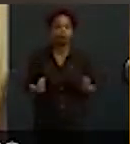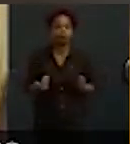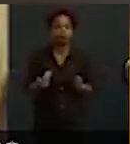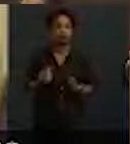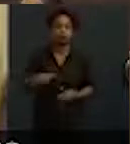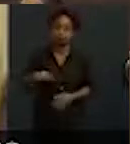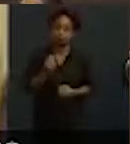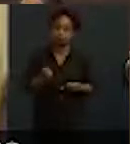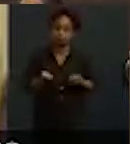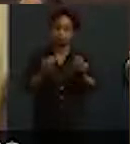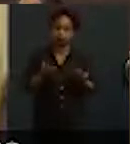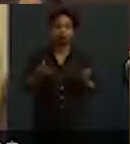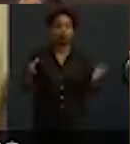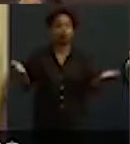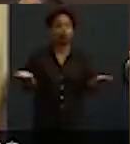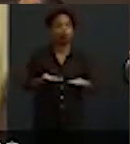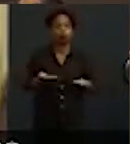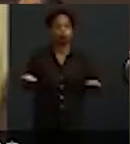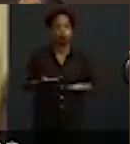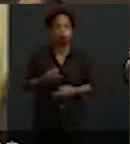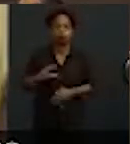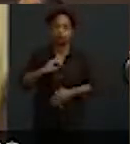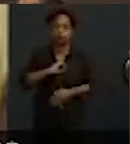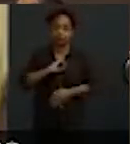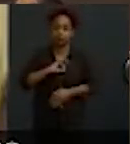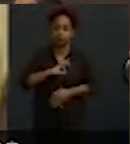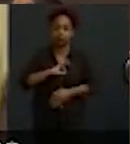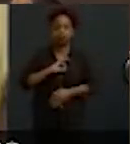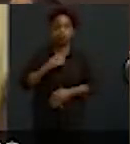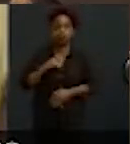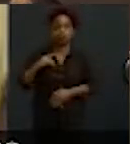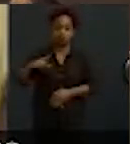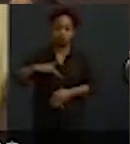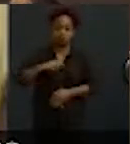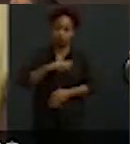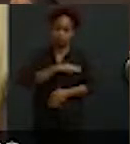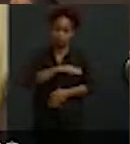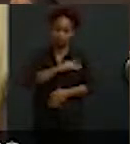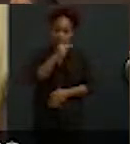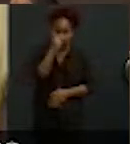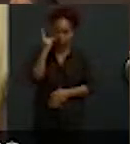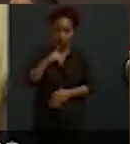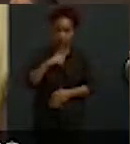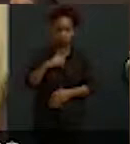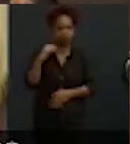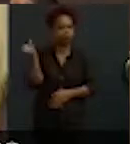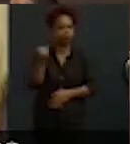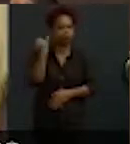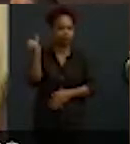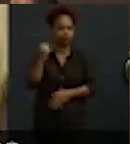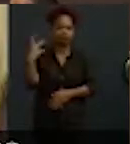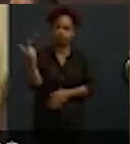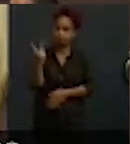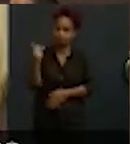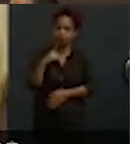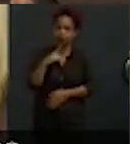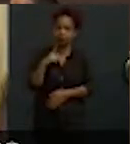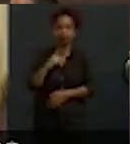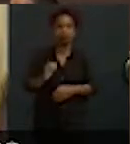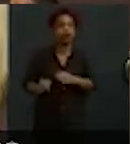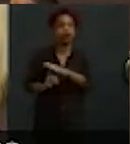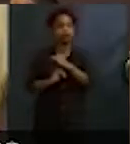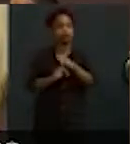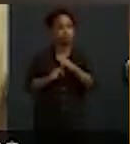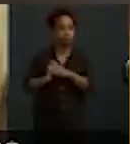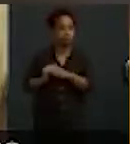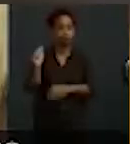outorga o Colar do Mérito do Ministério Público a pessoas que prestam relevantes serviços à instituição